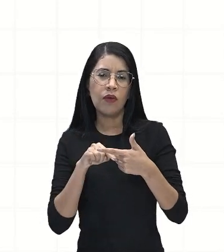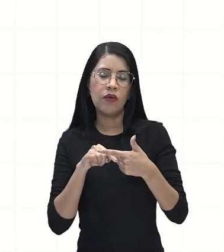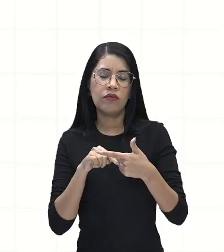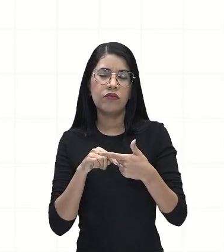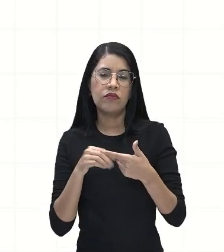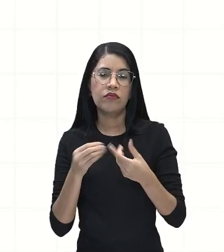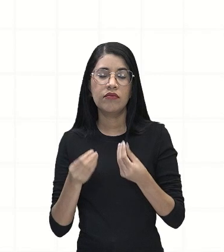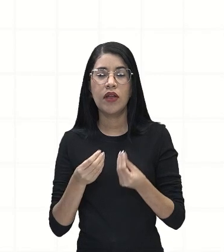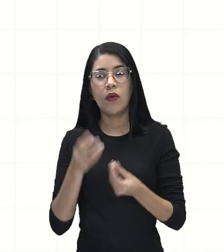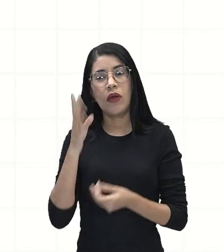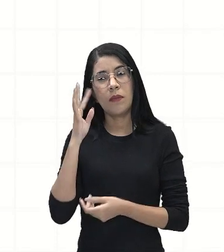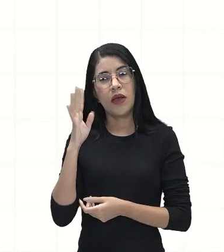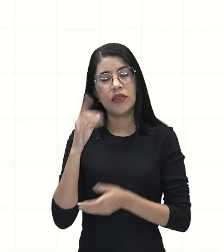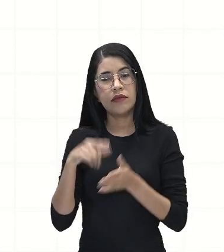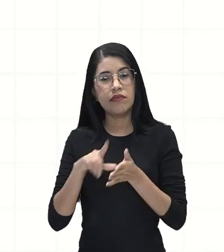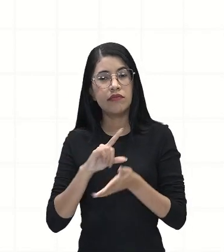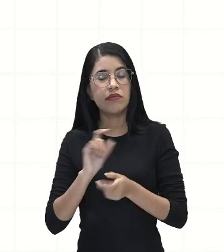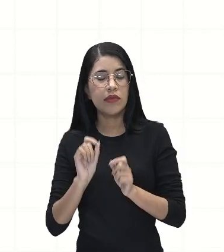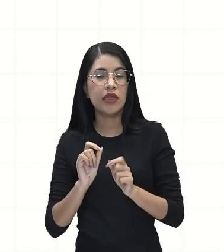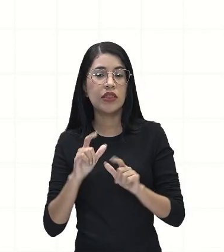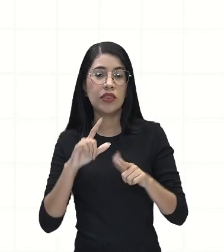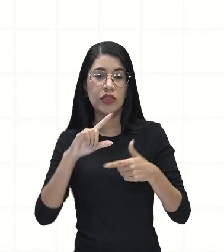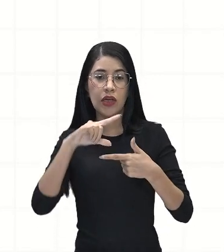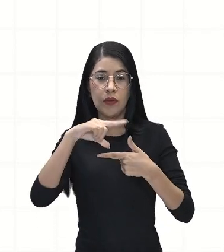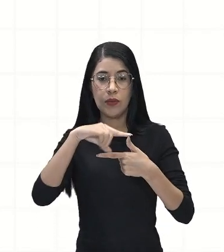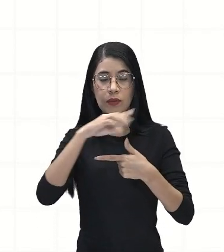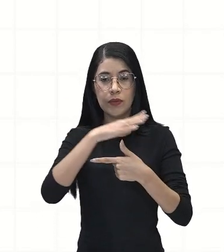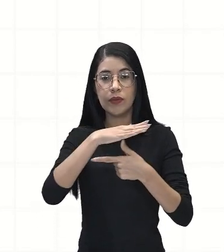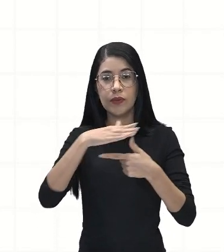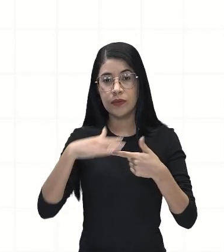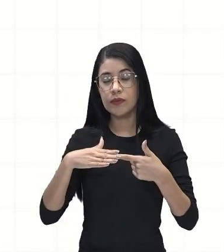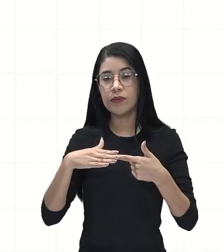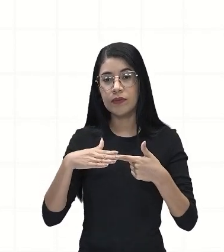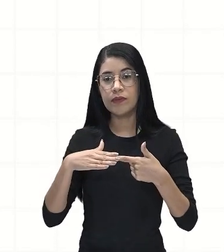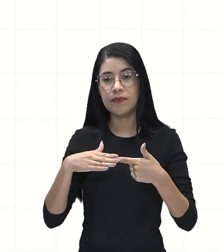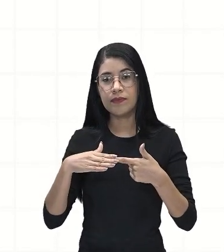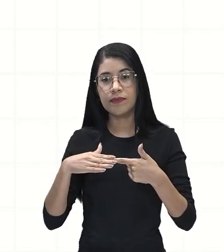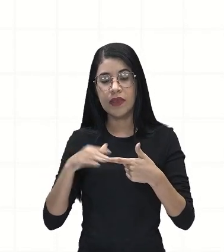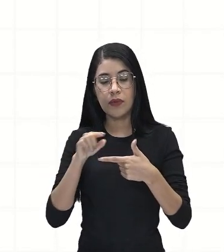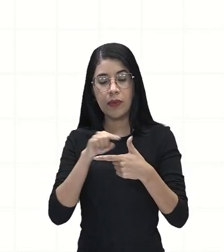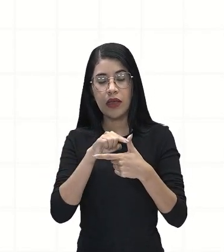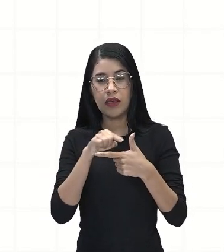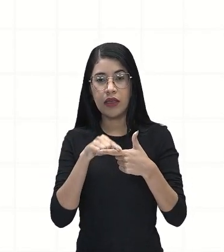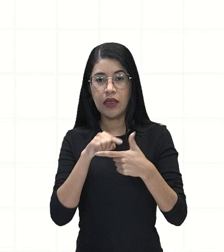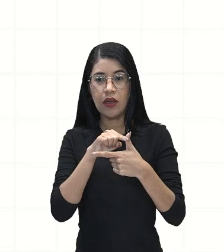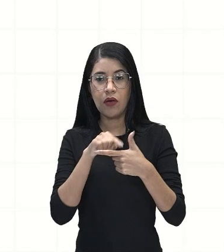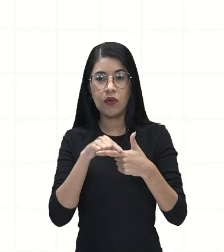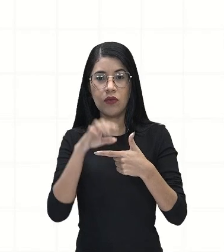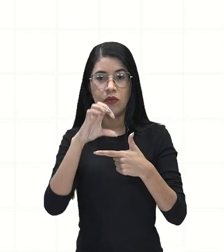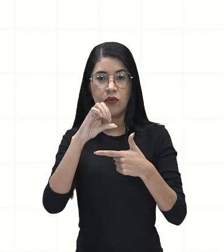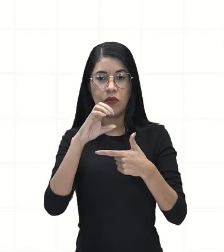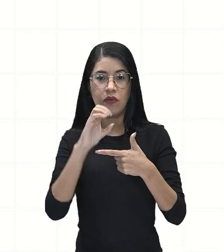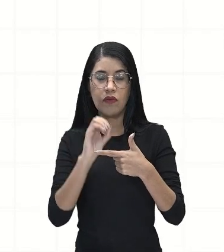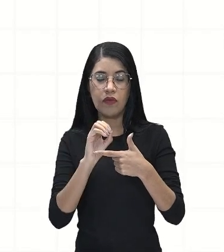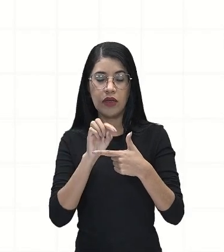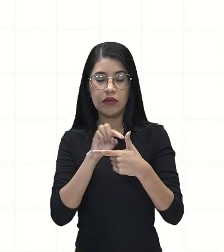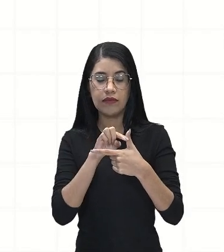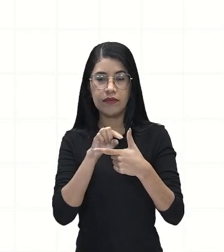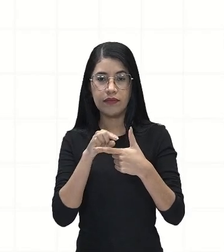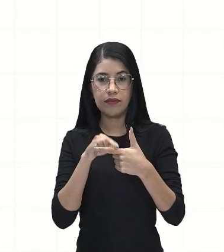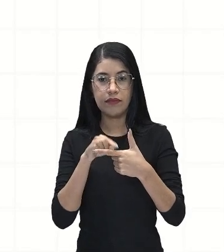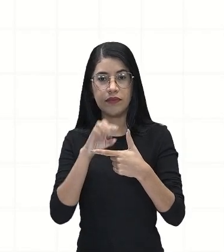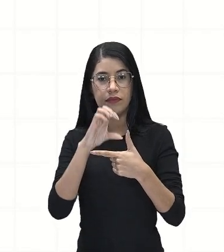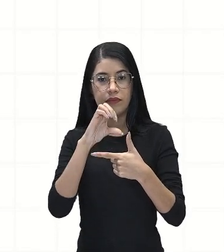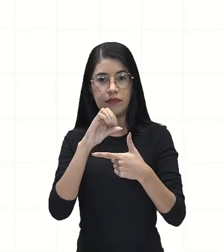eu imaginei aí que teria um triângulo retângulo. Aqui vai ser o ângulo reto desse triângulo retângulo.